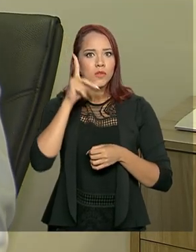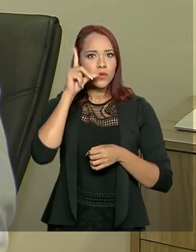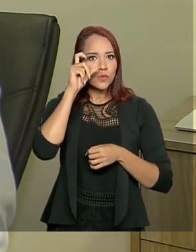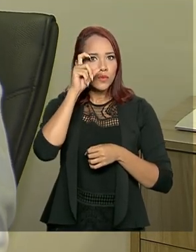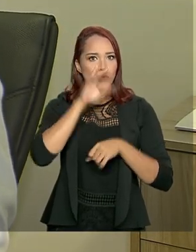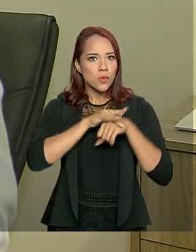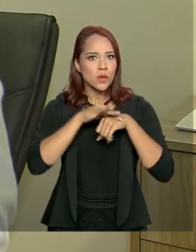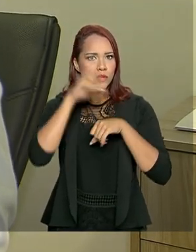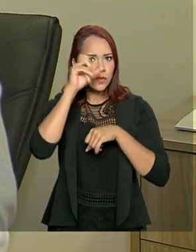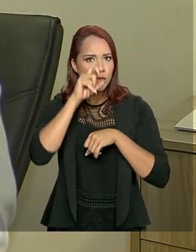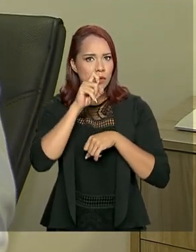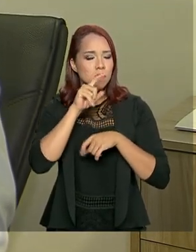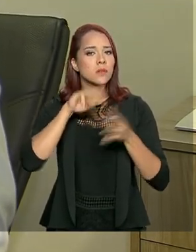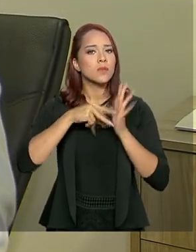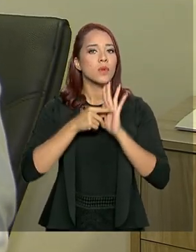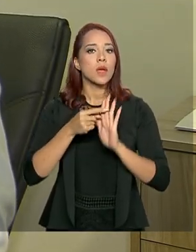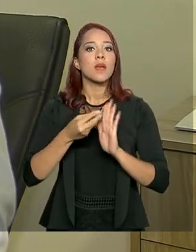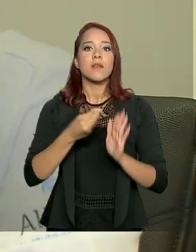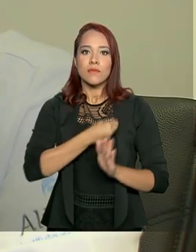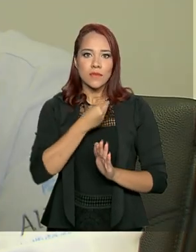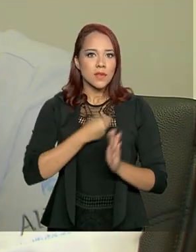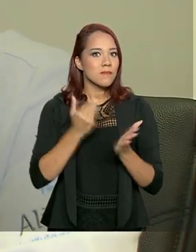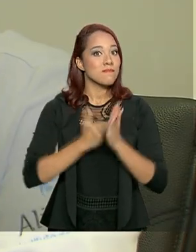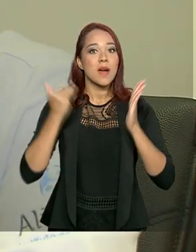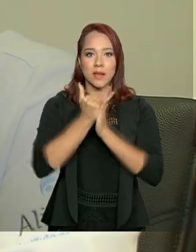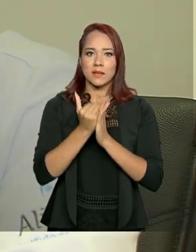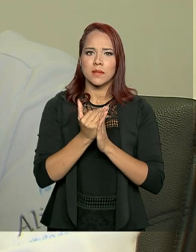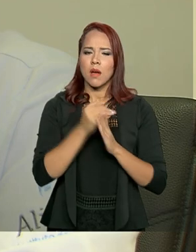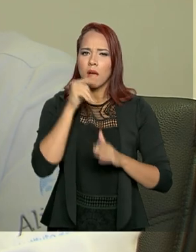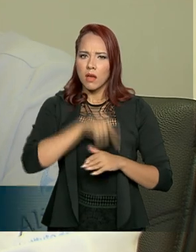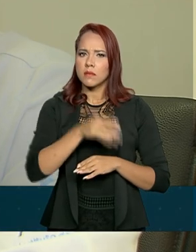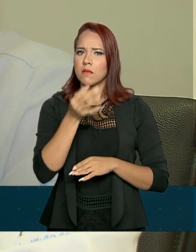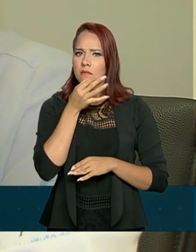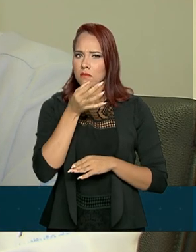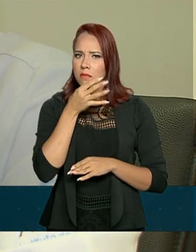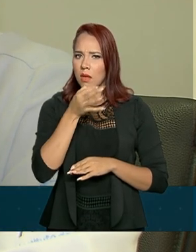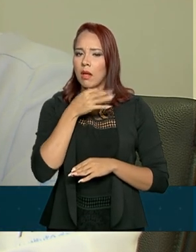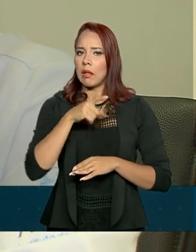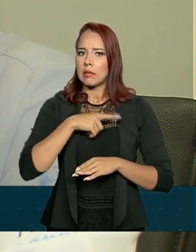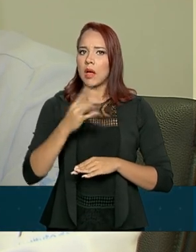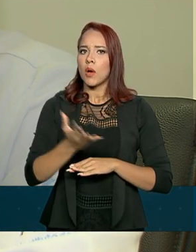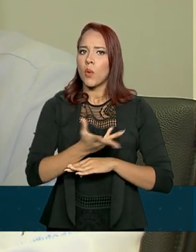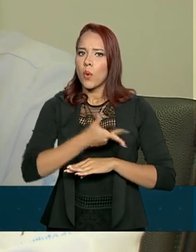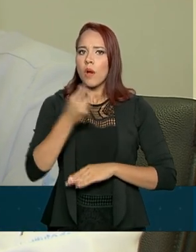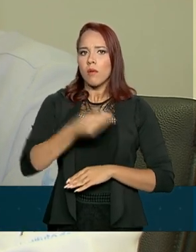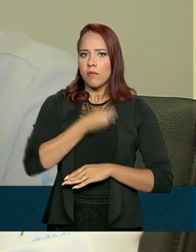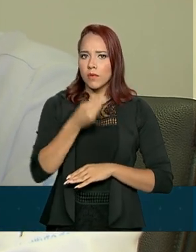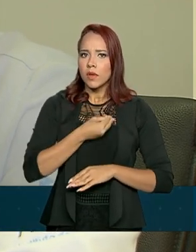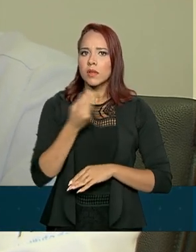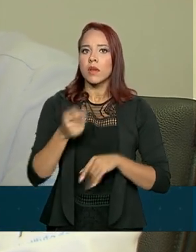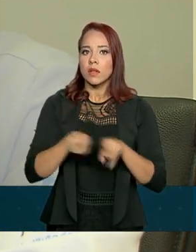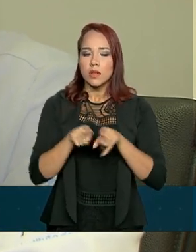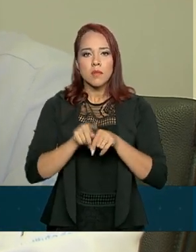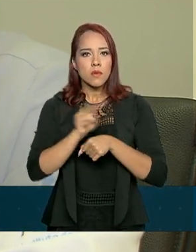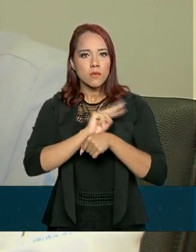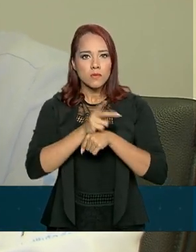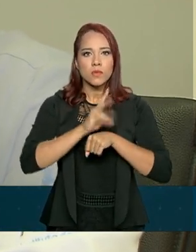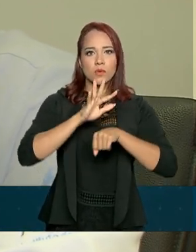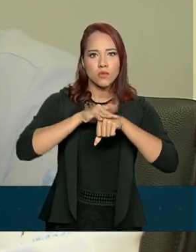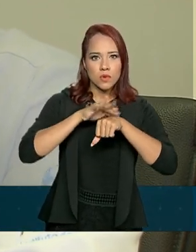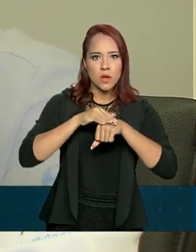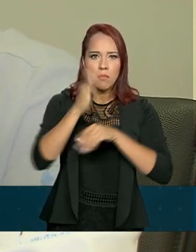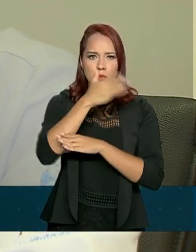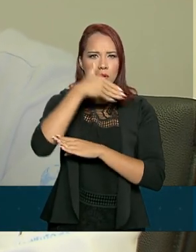significar mais vida para pacientes. Esses medicamentos proporcionam um aumento de qualidade de vida, de controle de doença, de